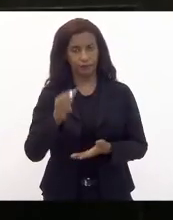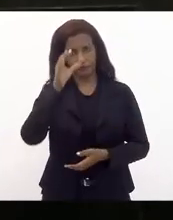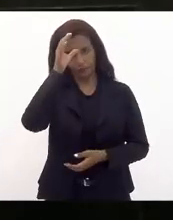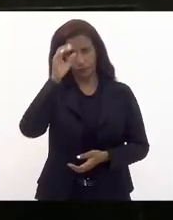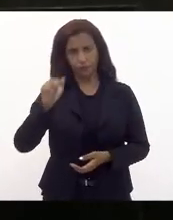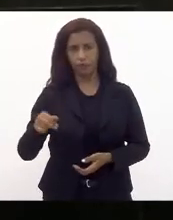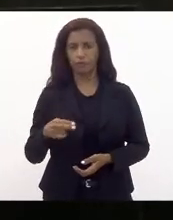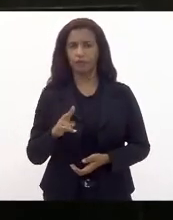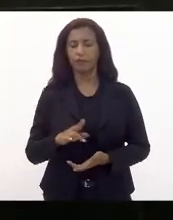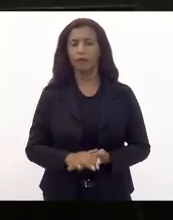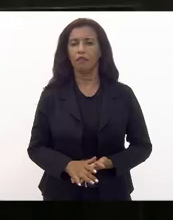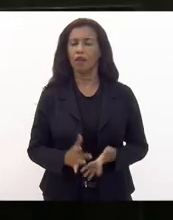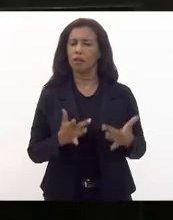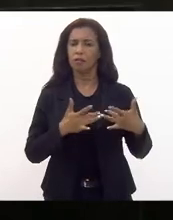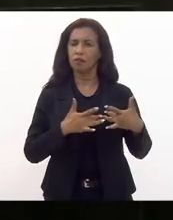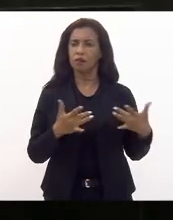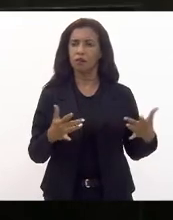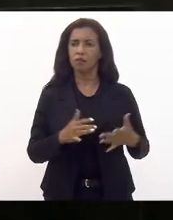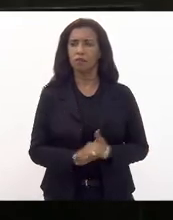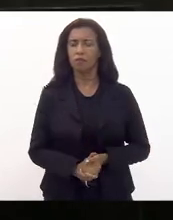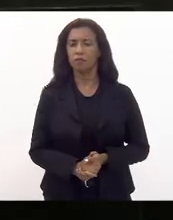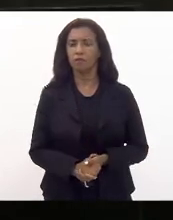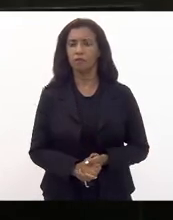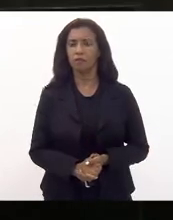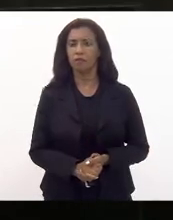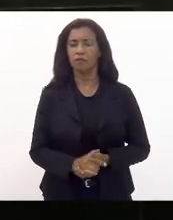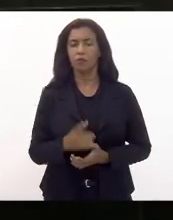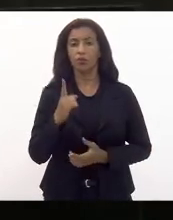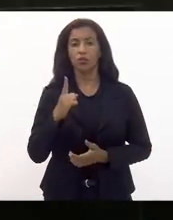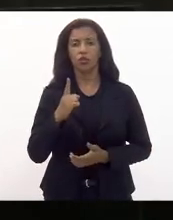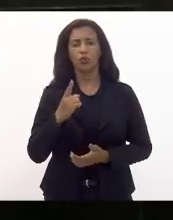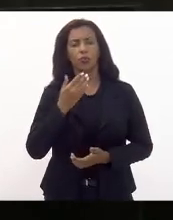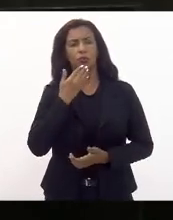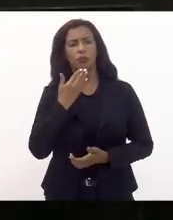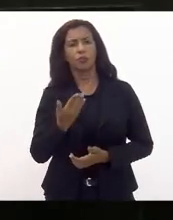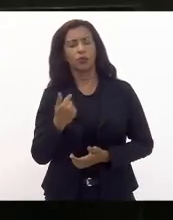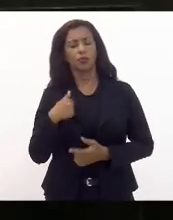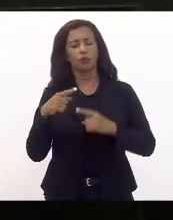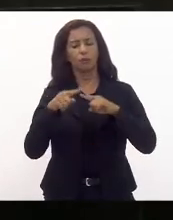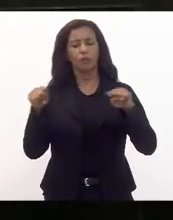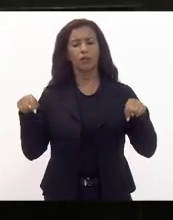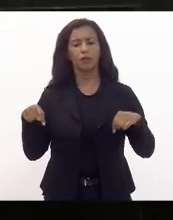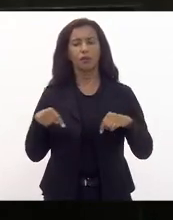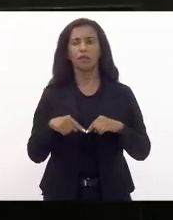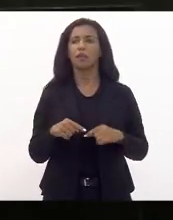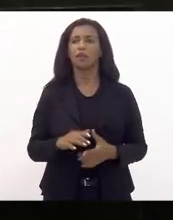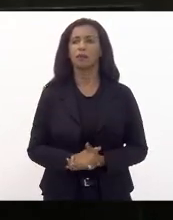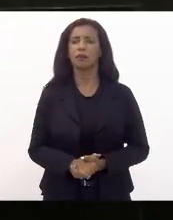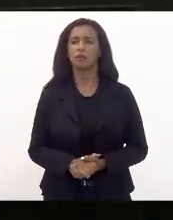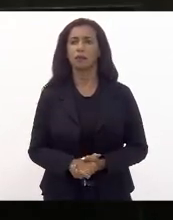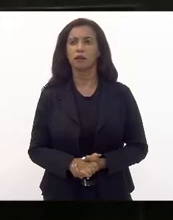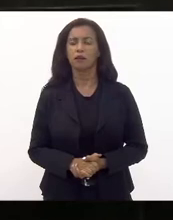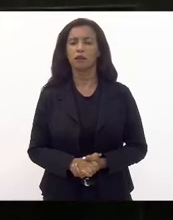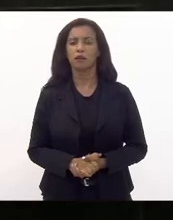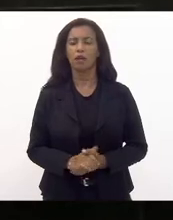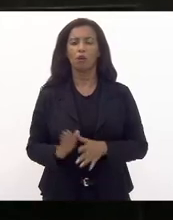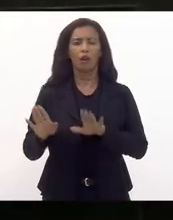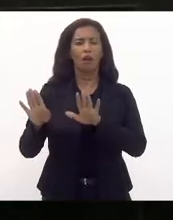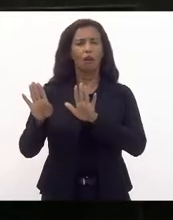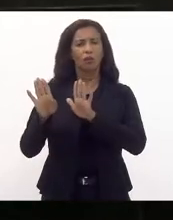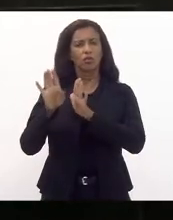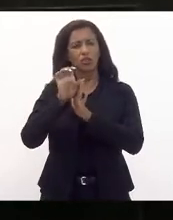tia Ju é uma fala muito sensível através de uma demanda que eu recebi no meu gabinete é uma